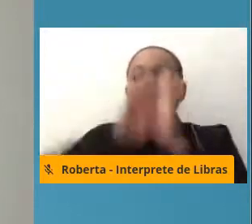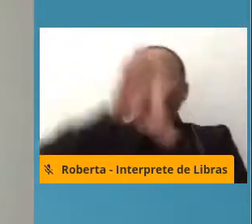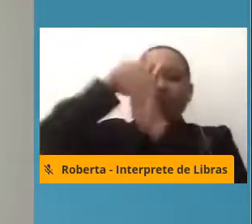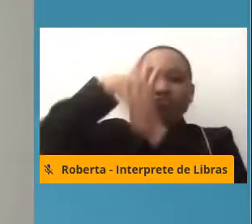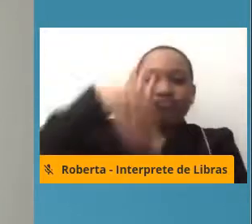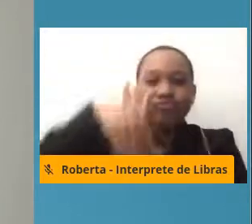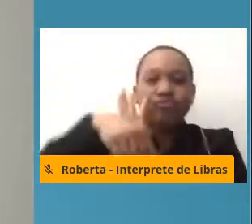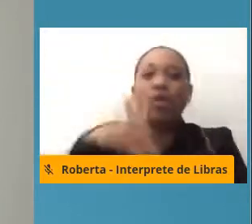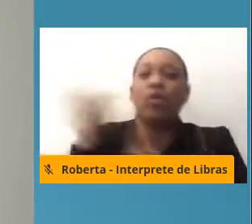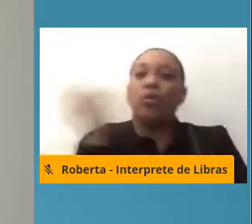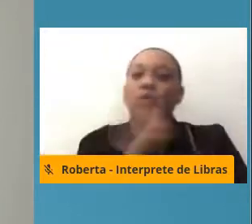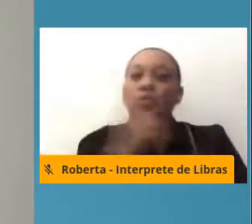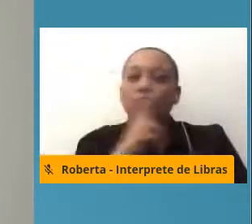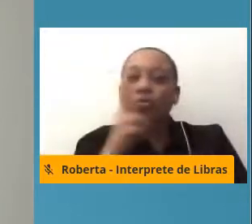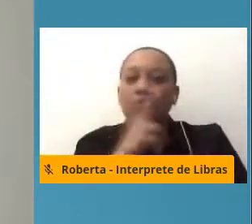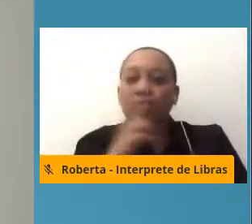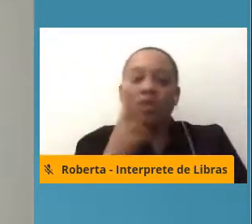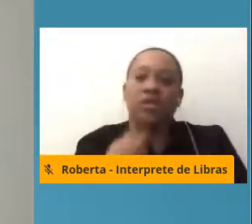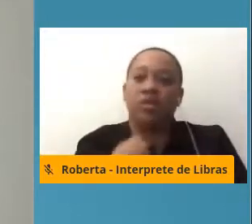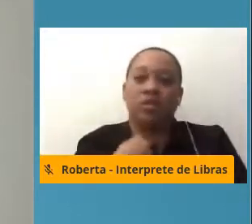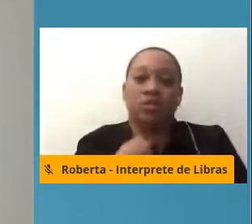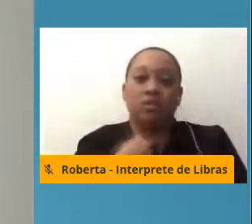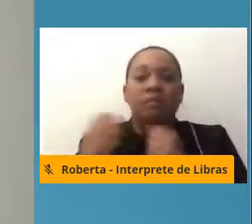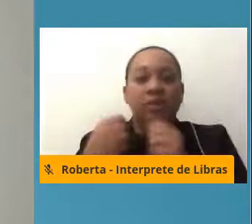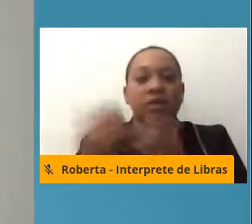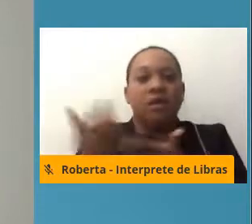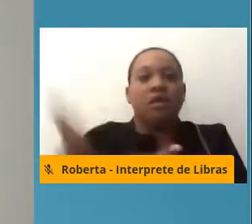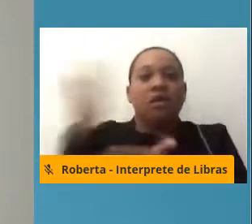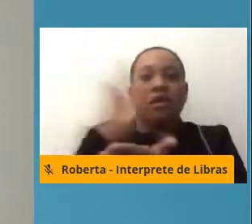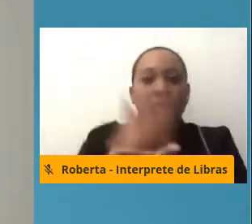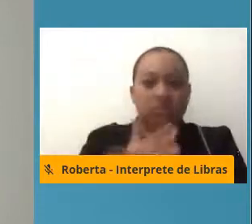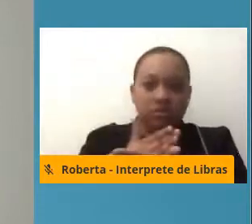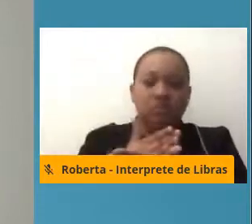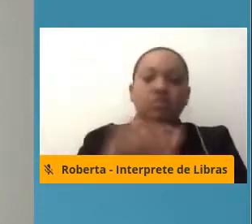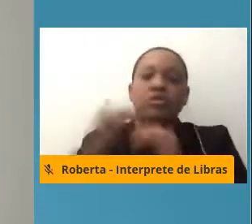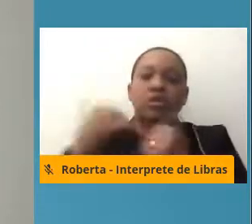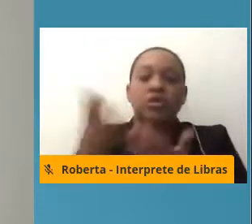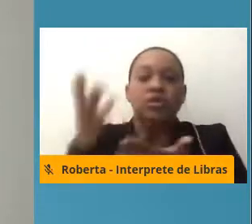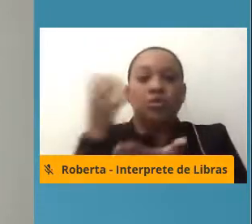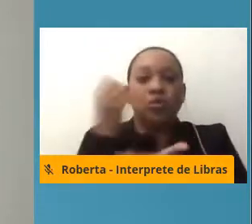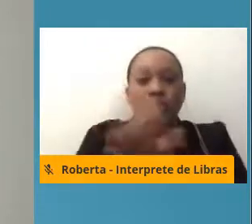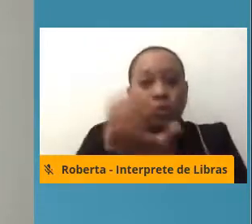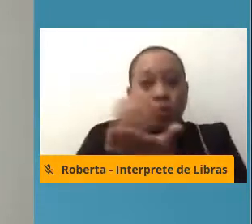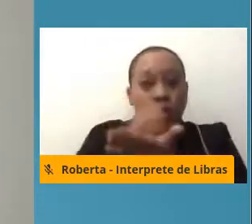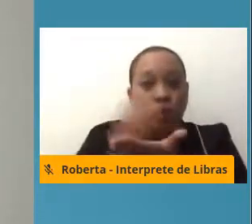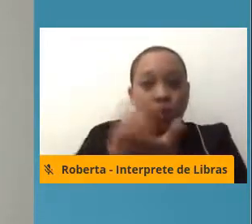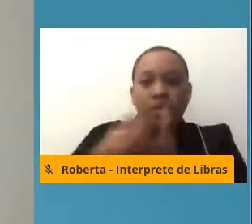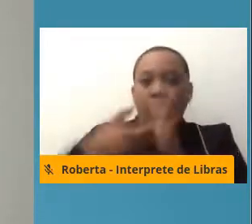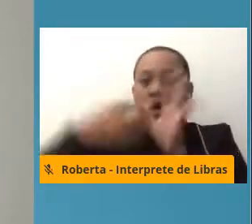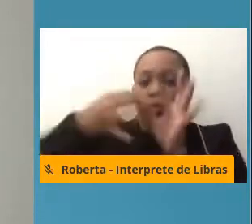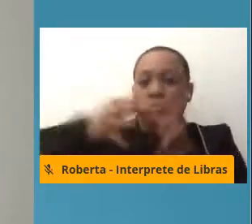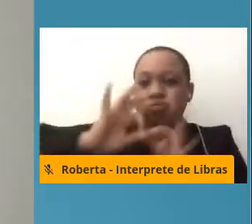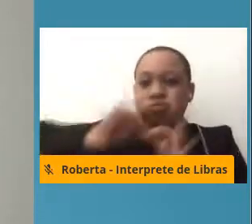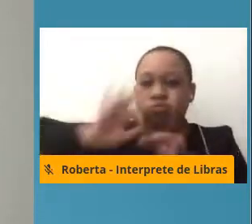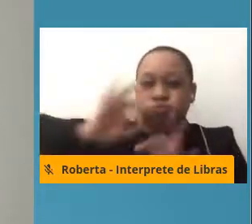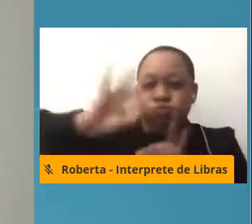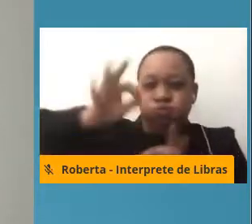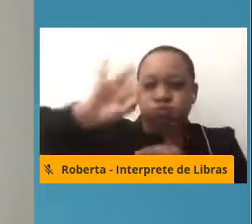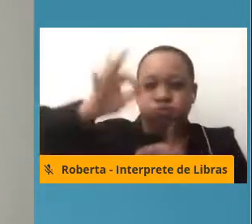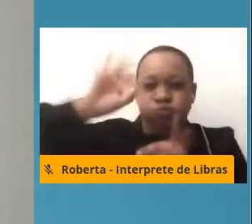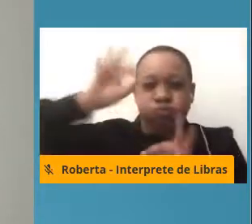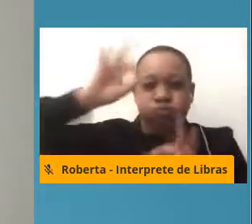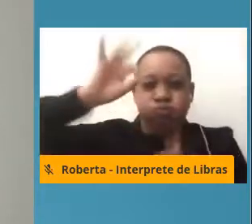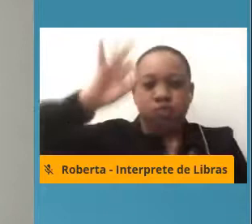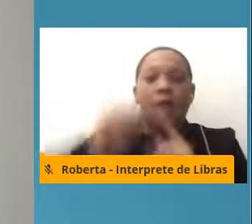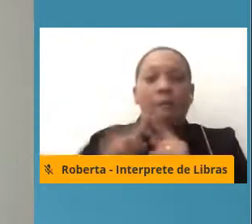urgência, de emergência. Certo? Então, o documento é grande, eu não vou ler aqui para vocês, porque vai ficar cansativo, mas está